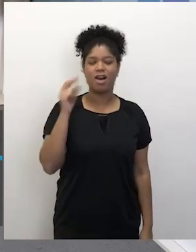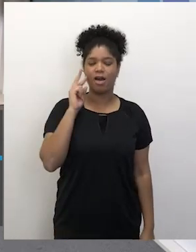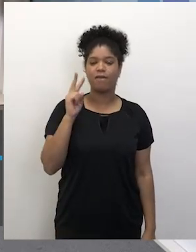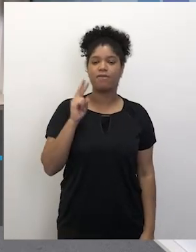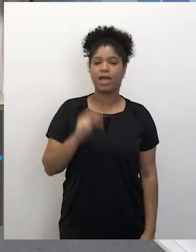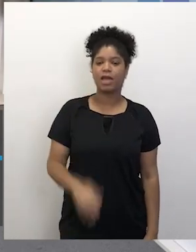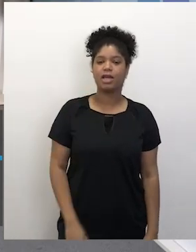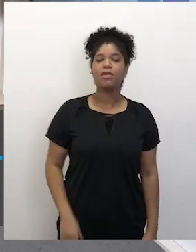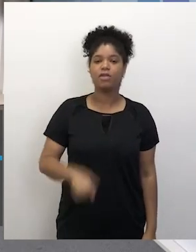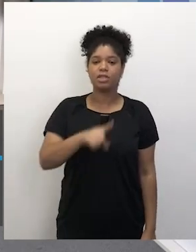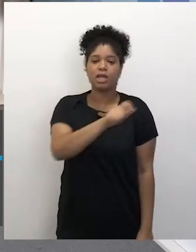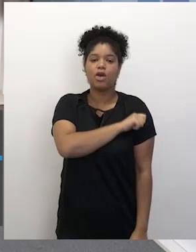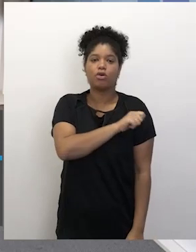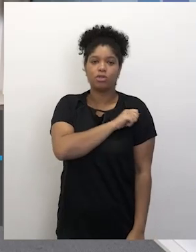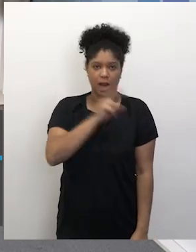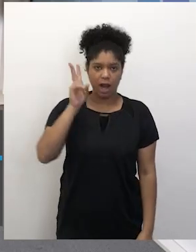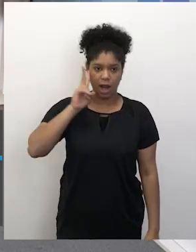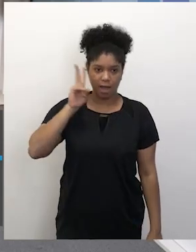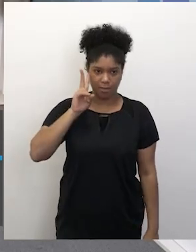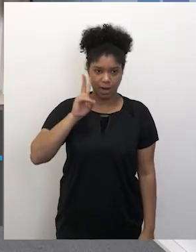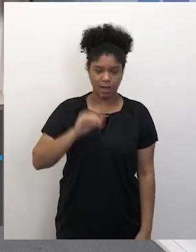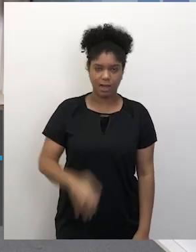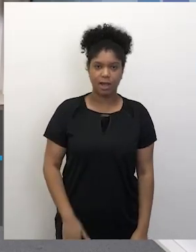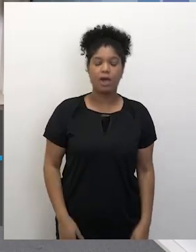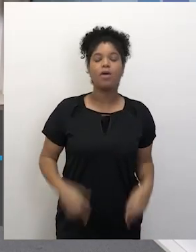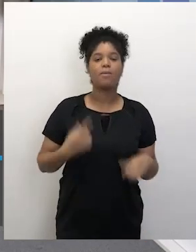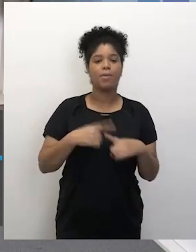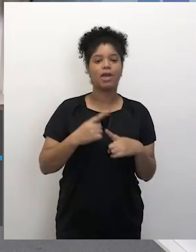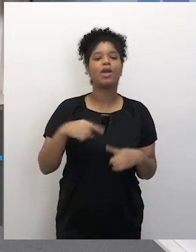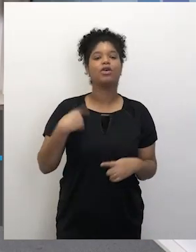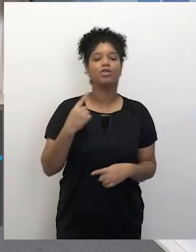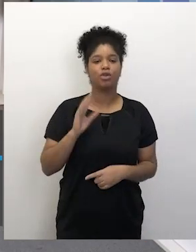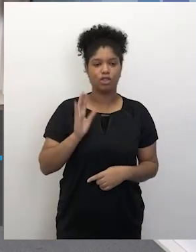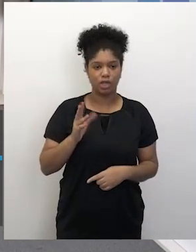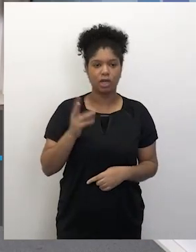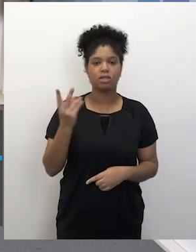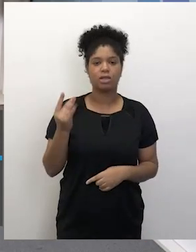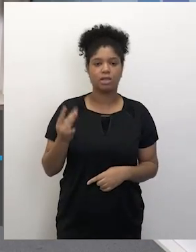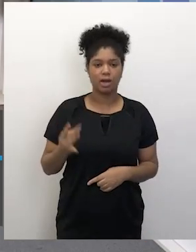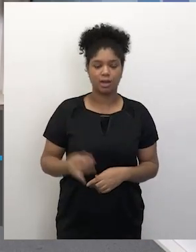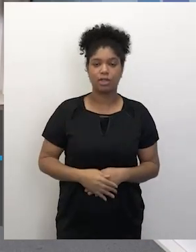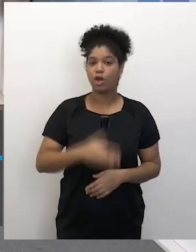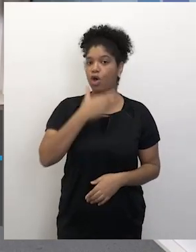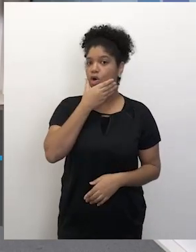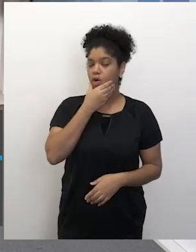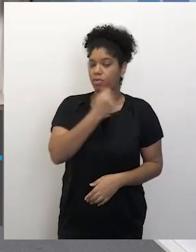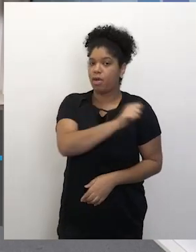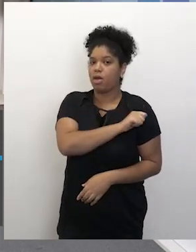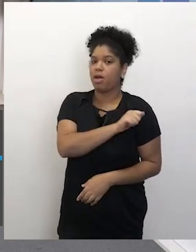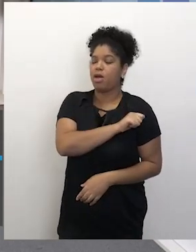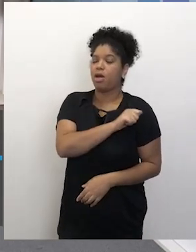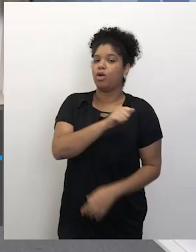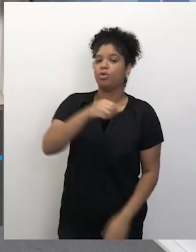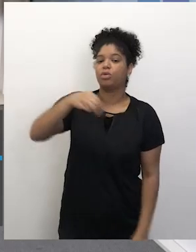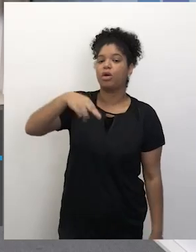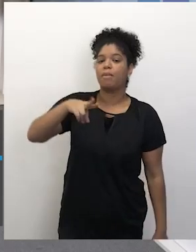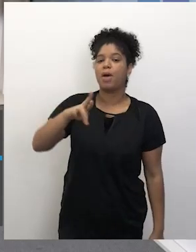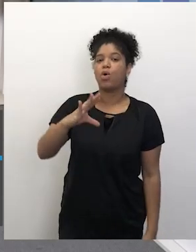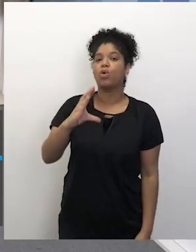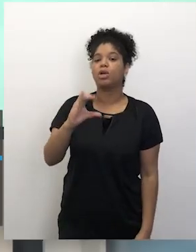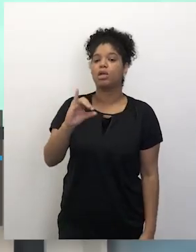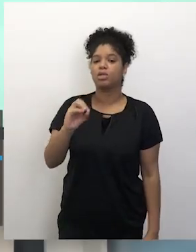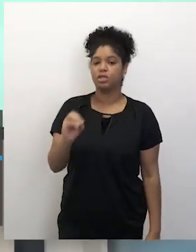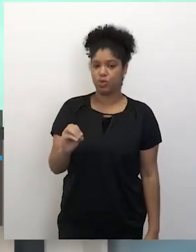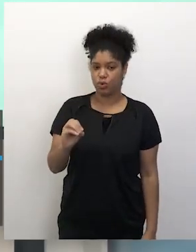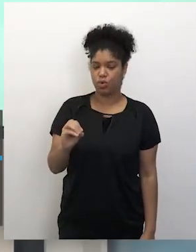esses nossos estudantes se lembram aí, porque nós ficamos um bom tempo mesmo falando. Maurício, do professora Gisele.